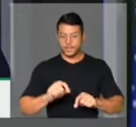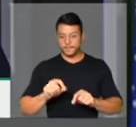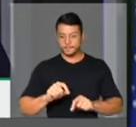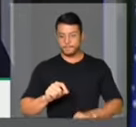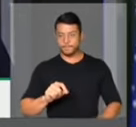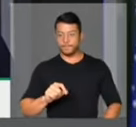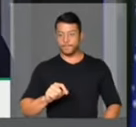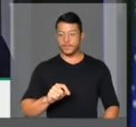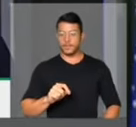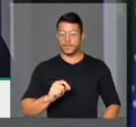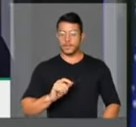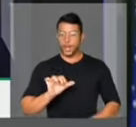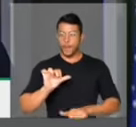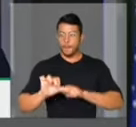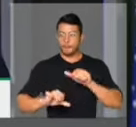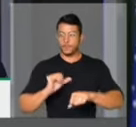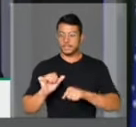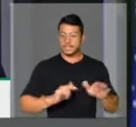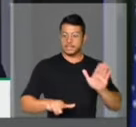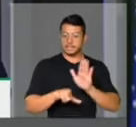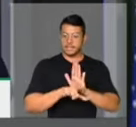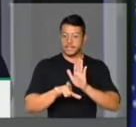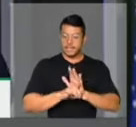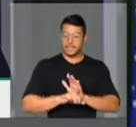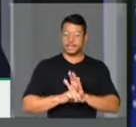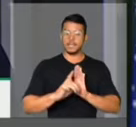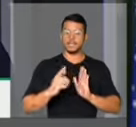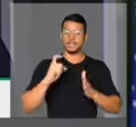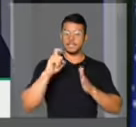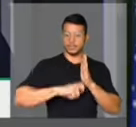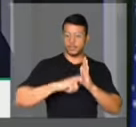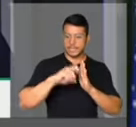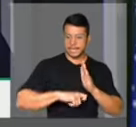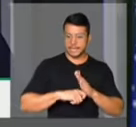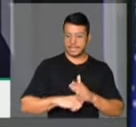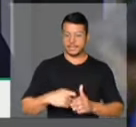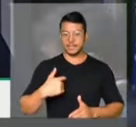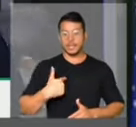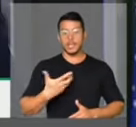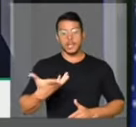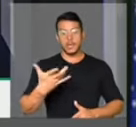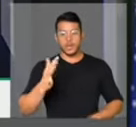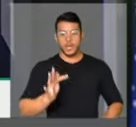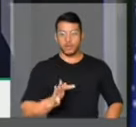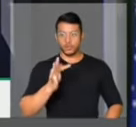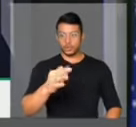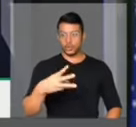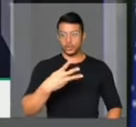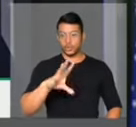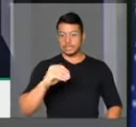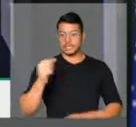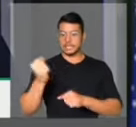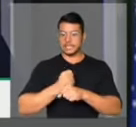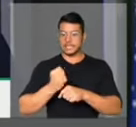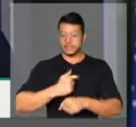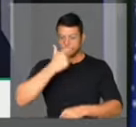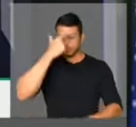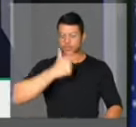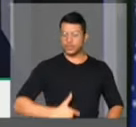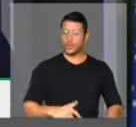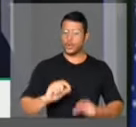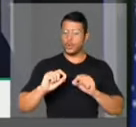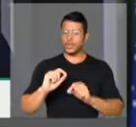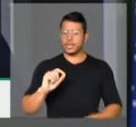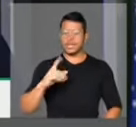uma reforma tributária, uma reforma penal. Eu quero ser daqui a 30 anos reconhecido como um parlamentar